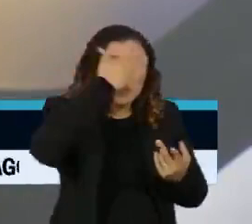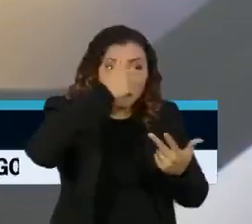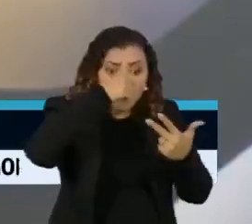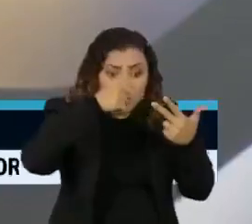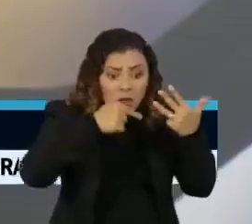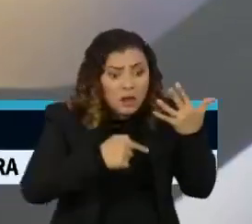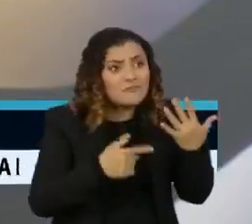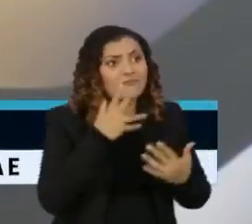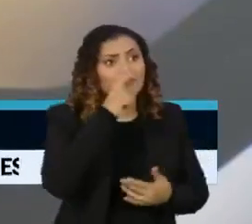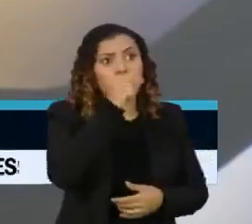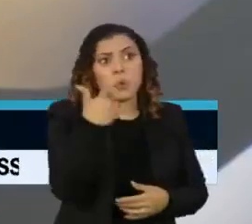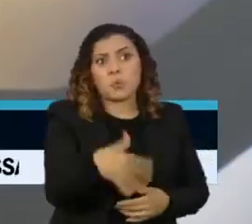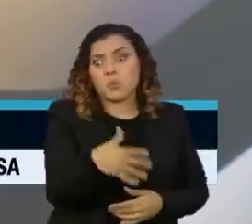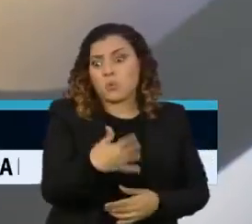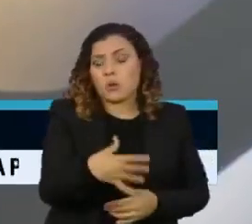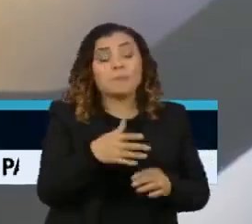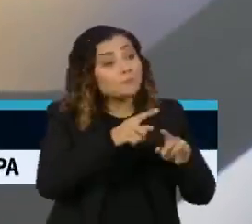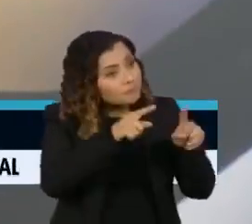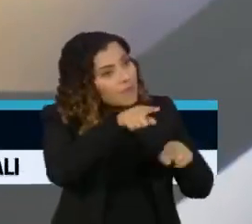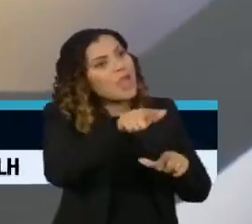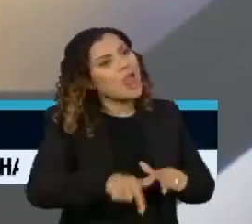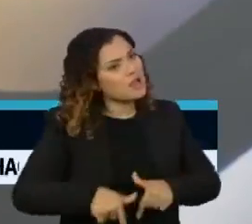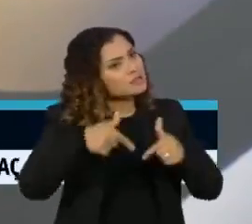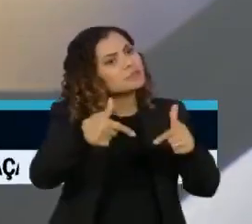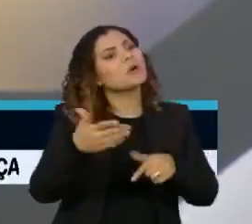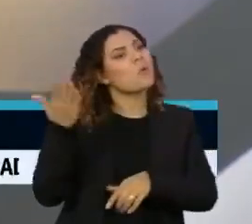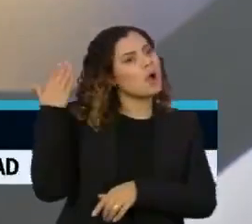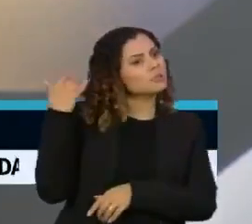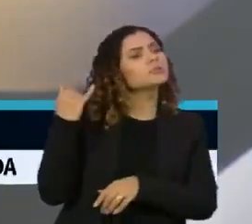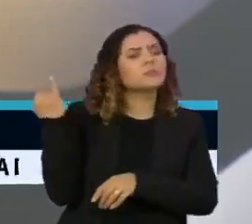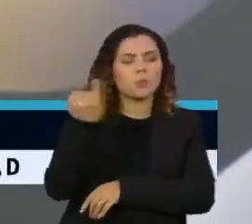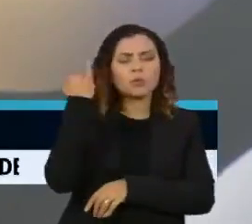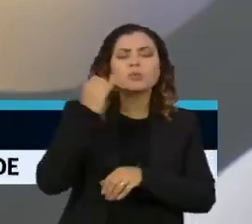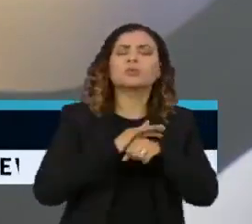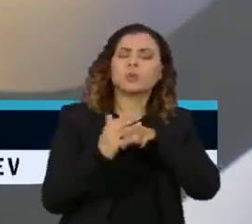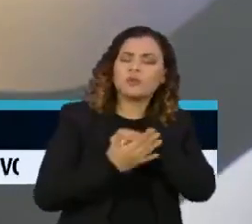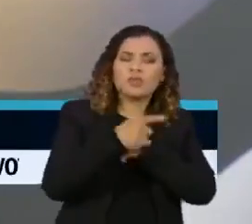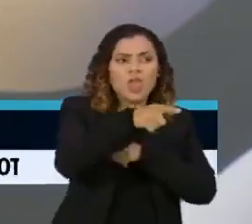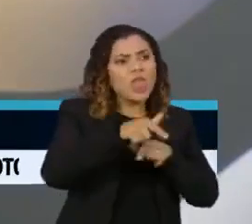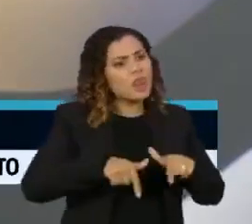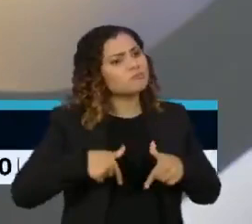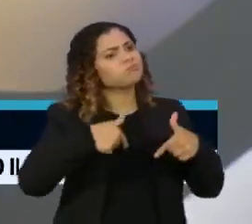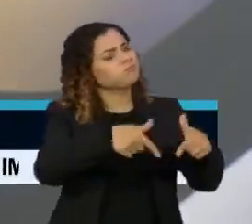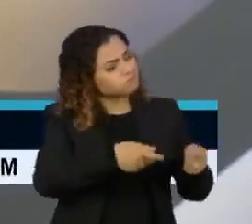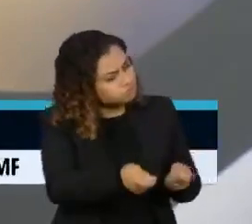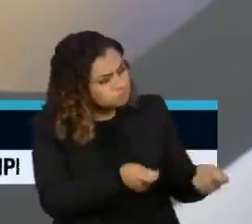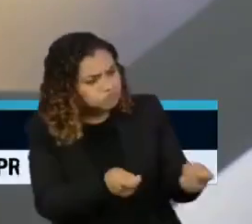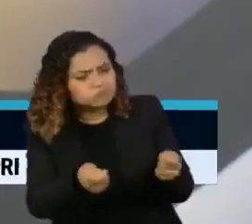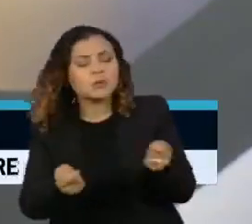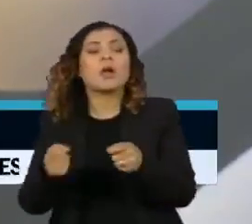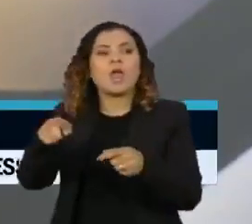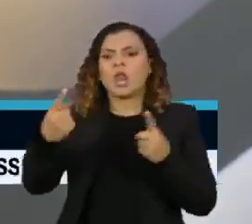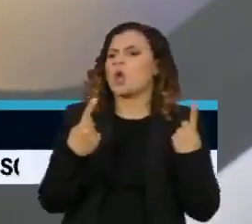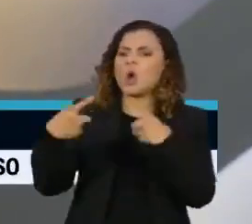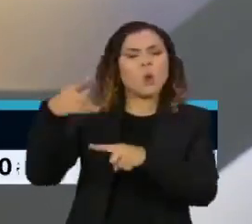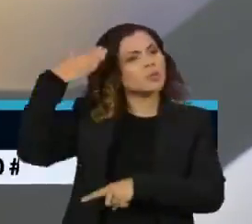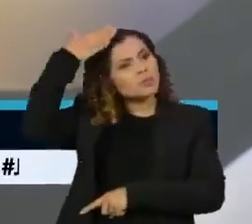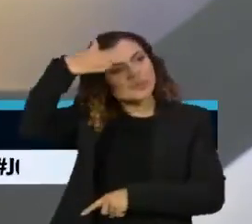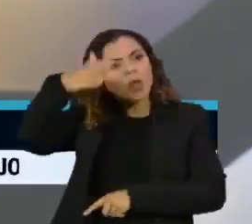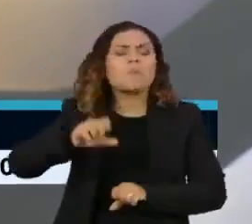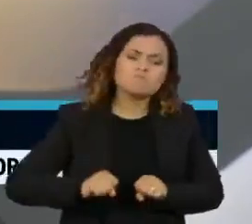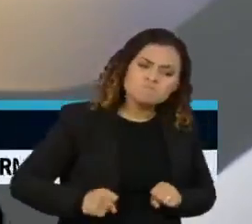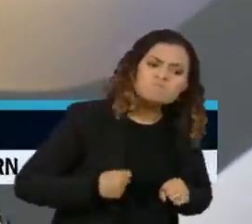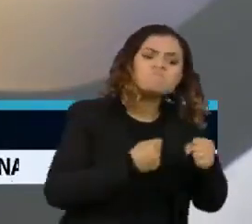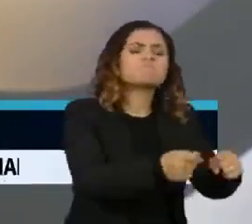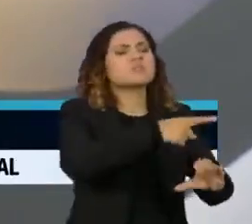indícios são muito fortes e mesmo tendo um papel importante na fase anterior inclusive da pandemia de contrapor ao trampo de maneira sistemática e